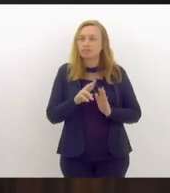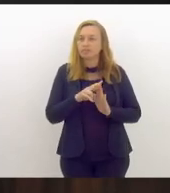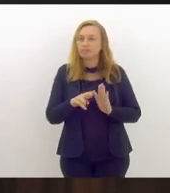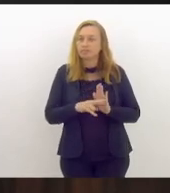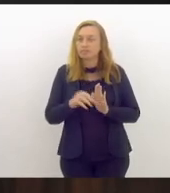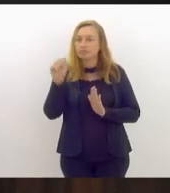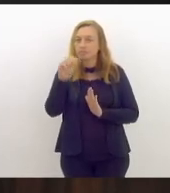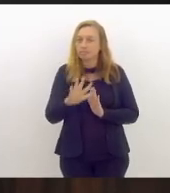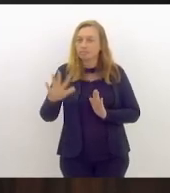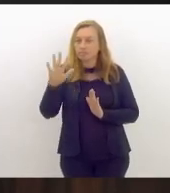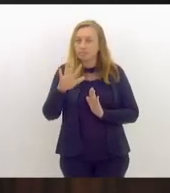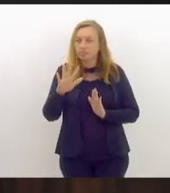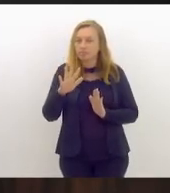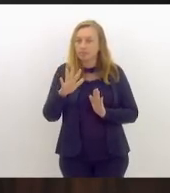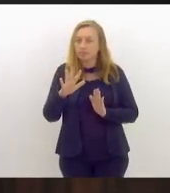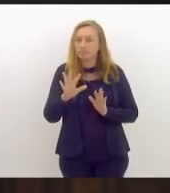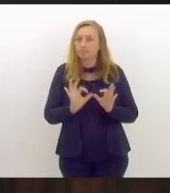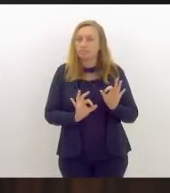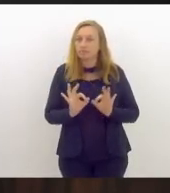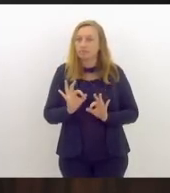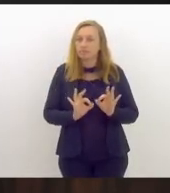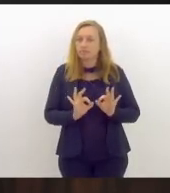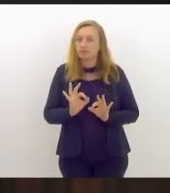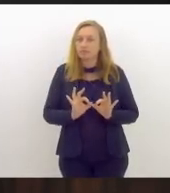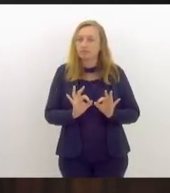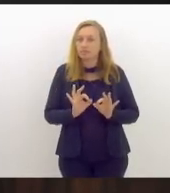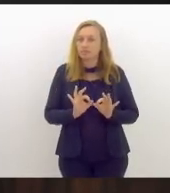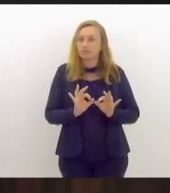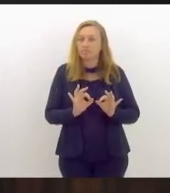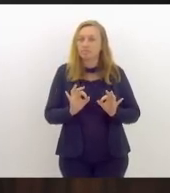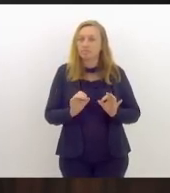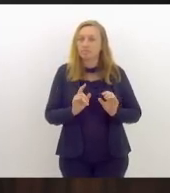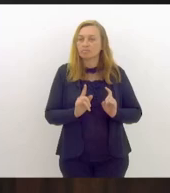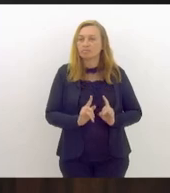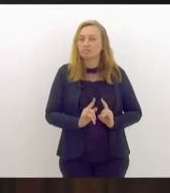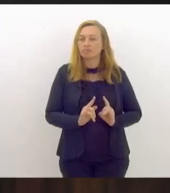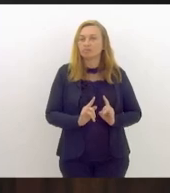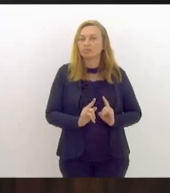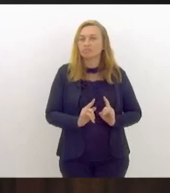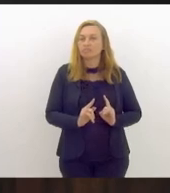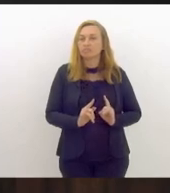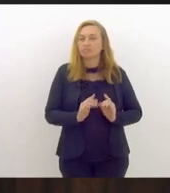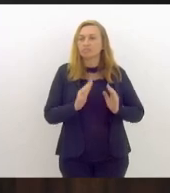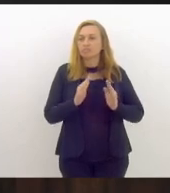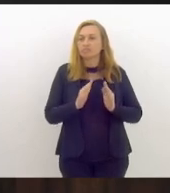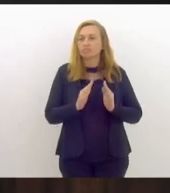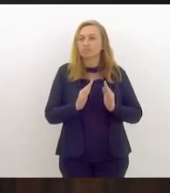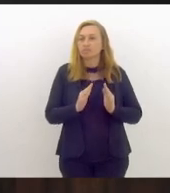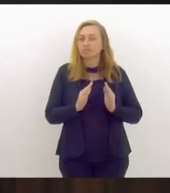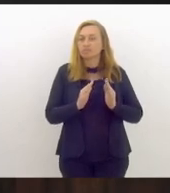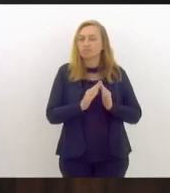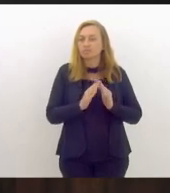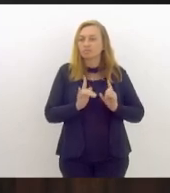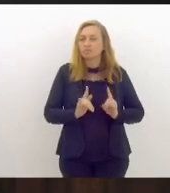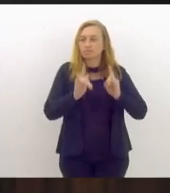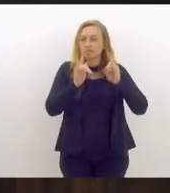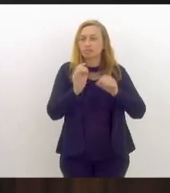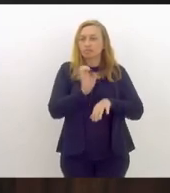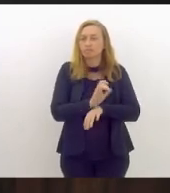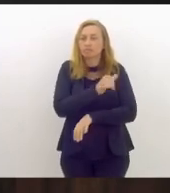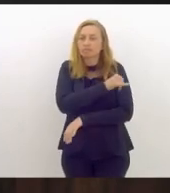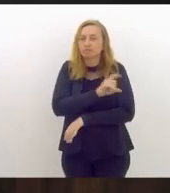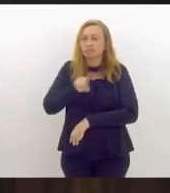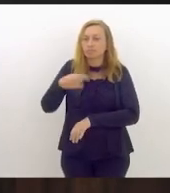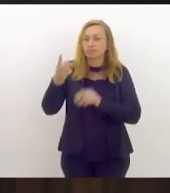gerais aplicáveis à alienação onerosa de bens móveis e imóveis do Estado do Rio de Janeiro da outras providências. Eu também já